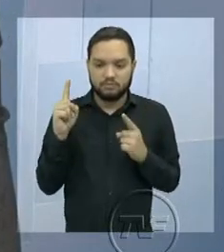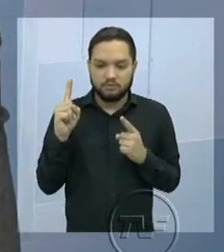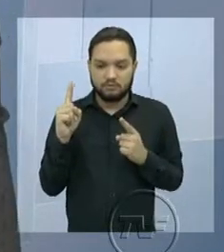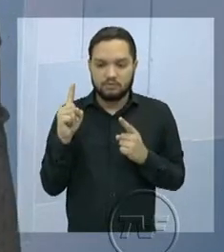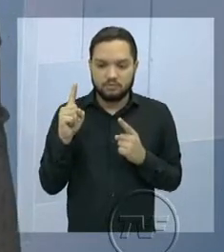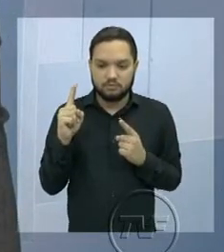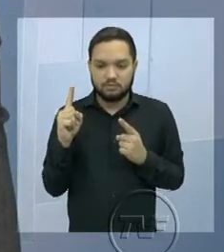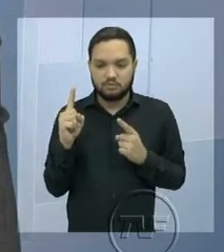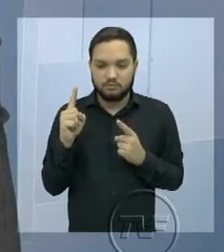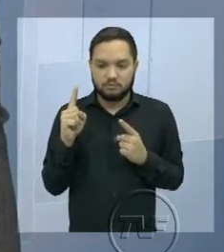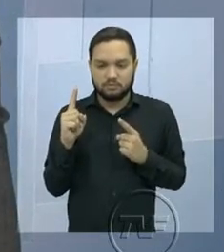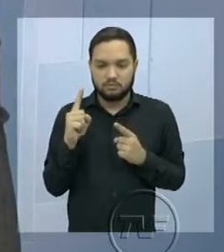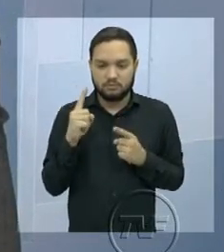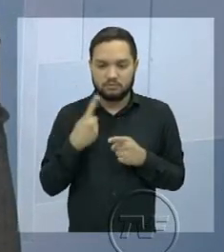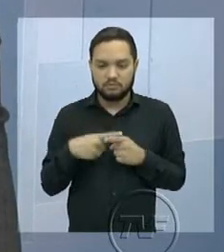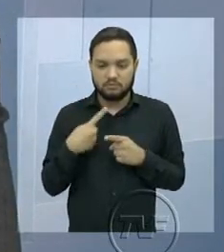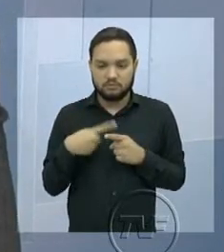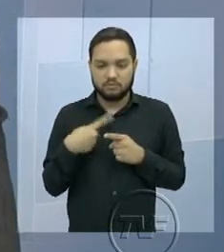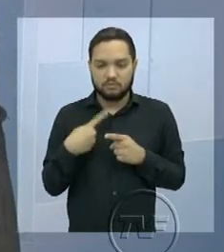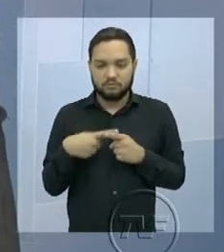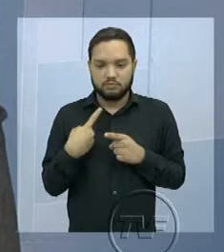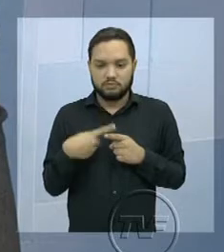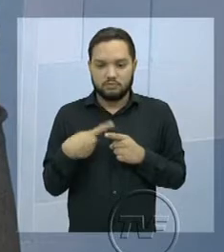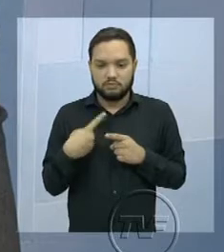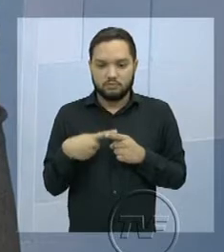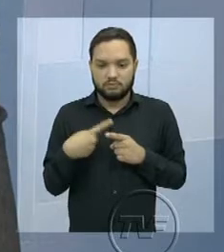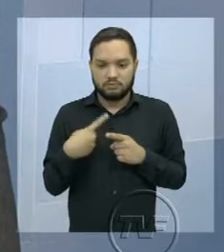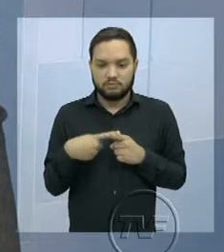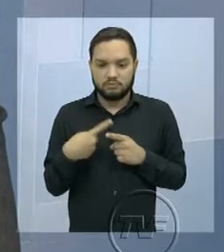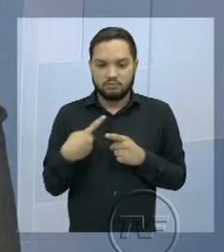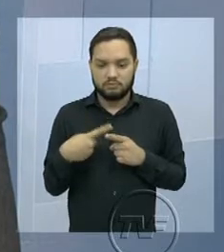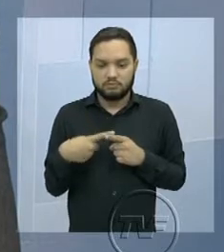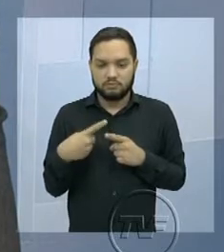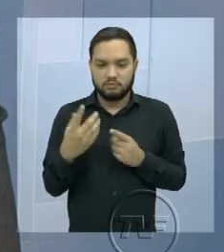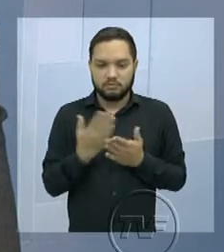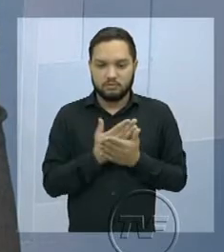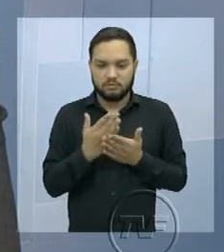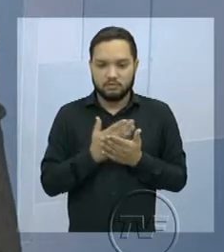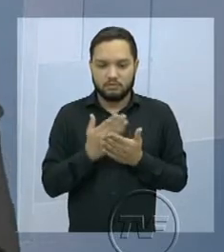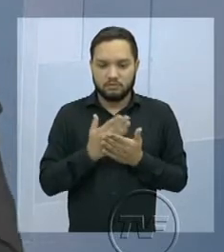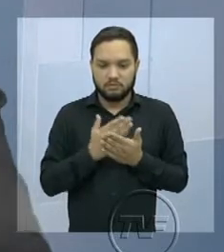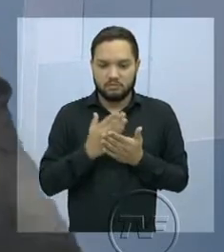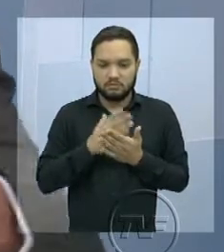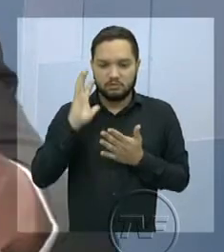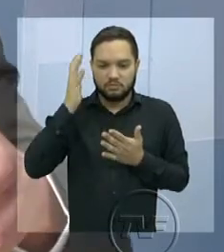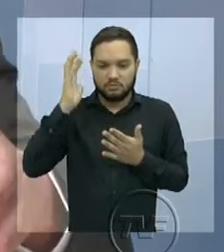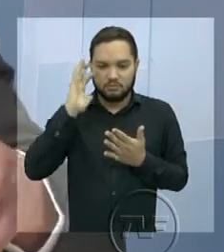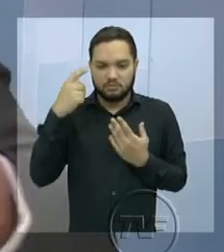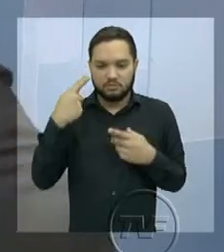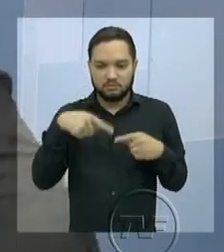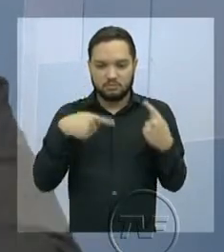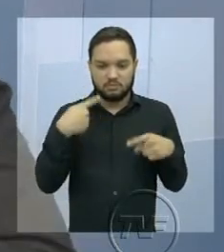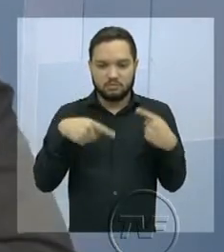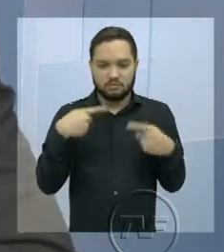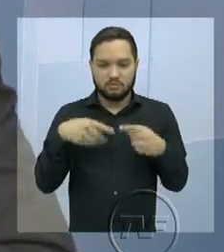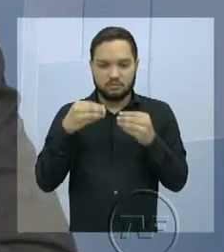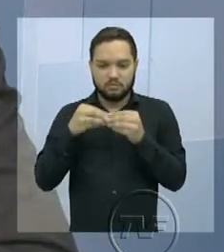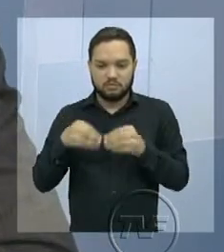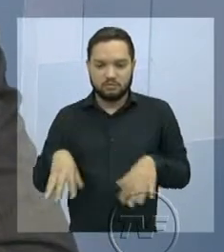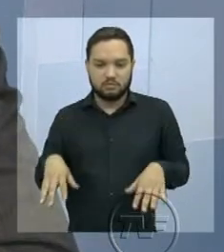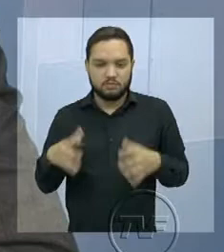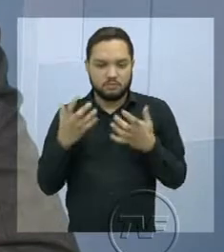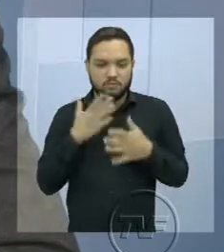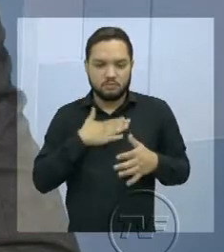principalmente, uma série de políticas que estavam desagradando, principalmente os setores da classe média,